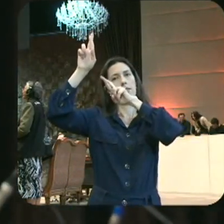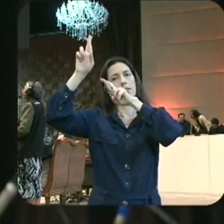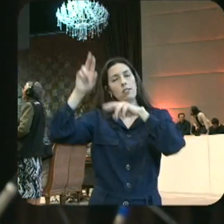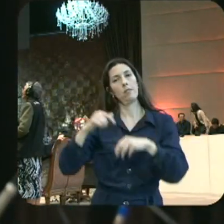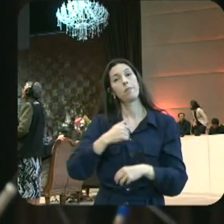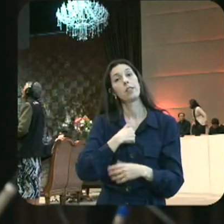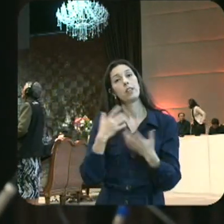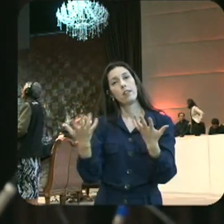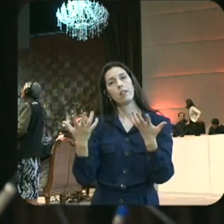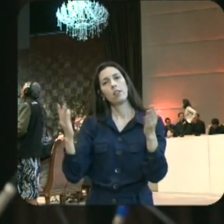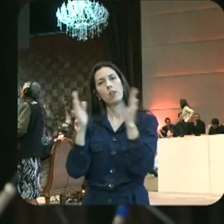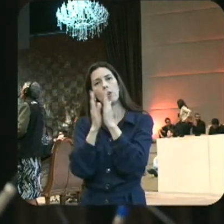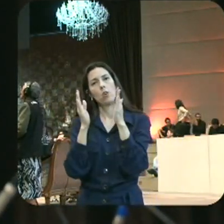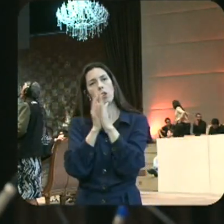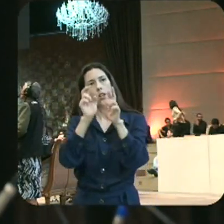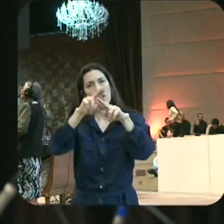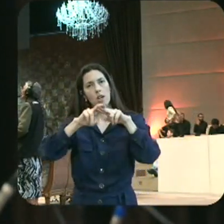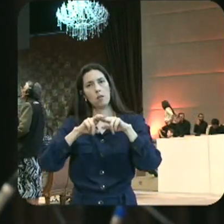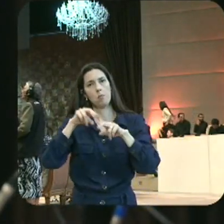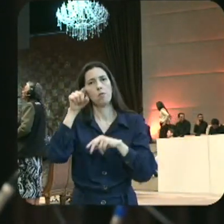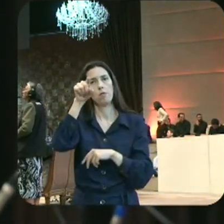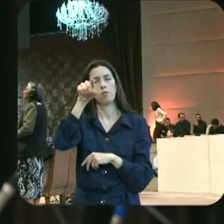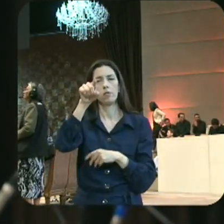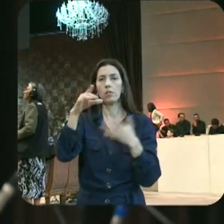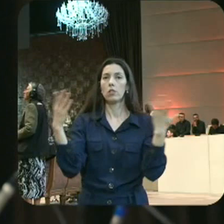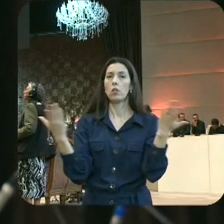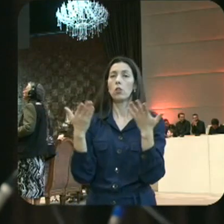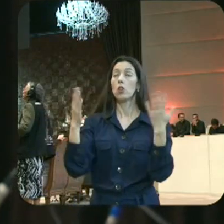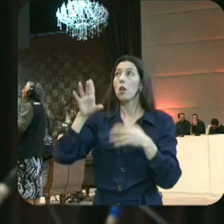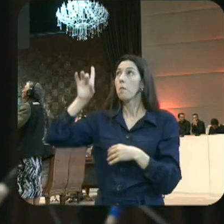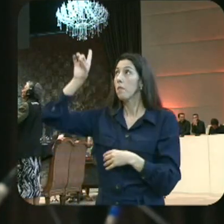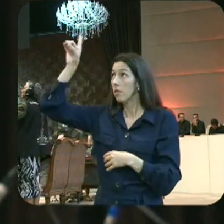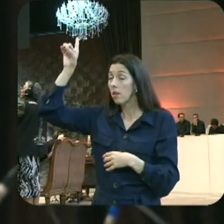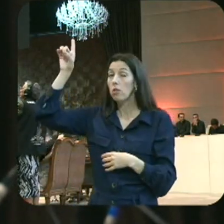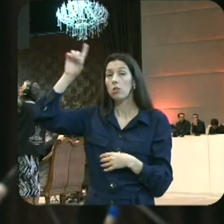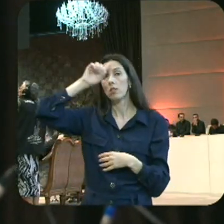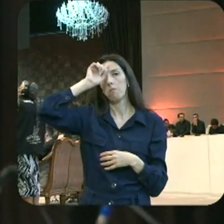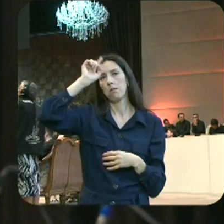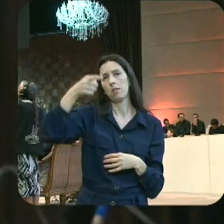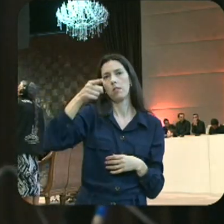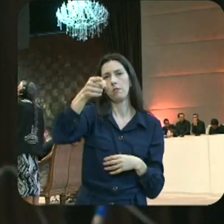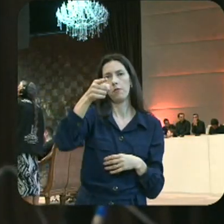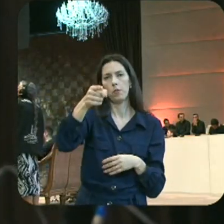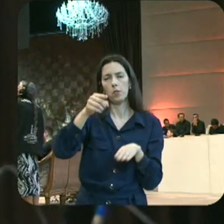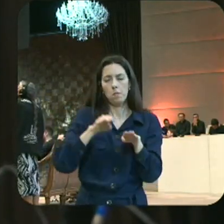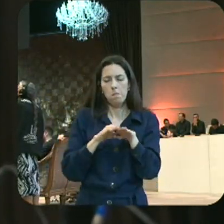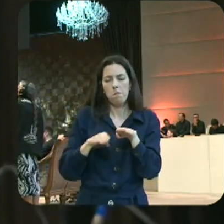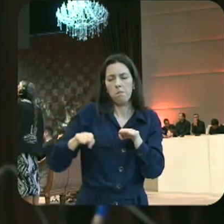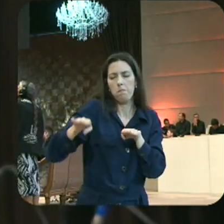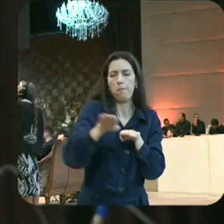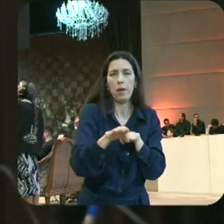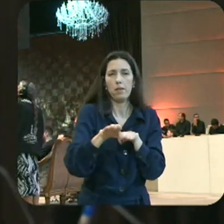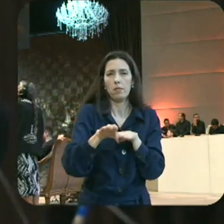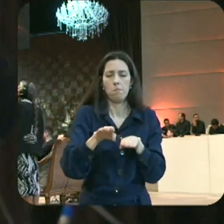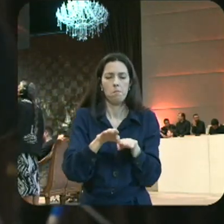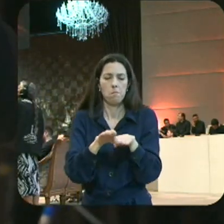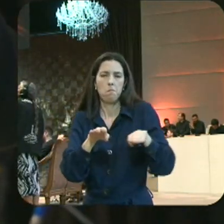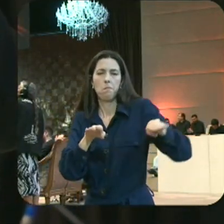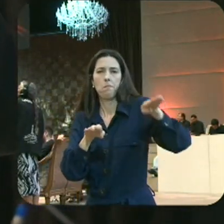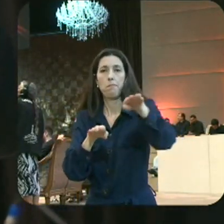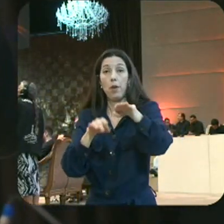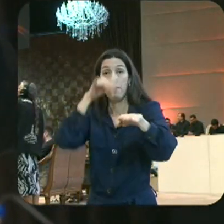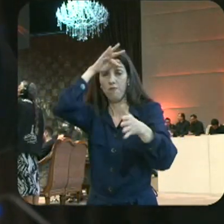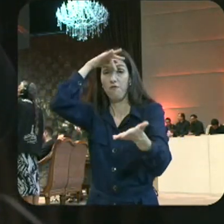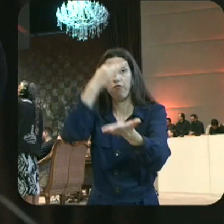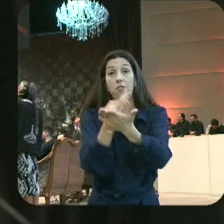você vai dar os passos de fé, tá? Que o Senhor está mandando você dar. E a fidelidade começa agora. Se o Espírito